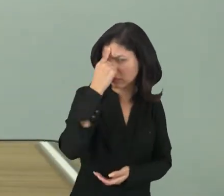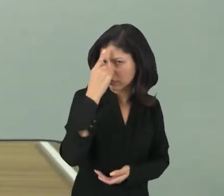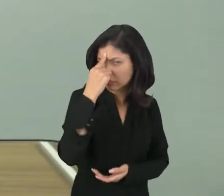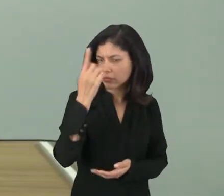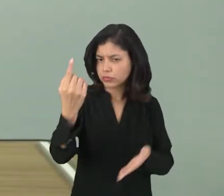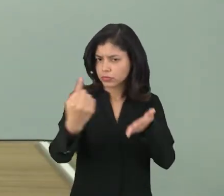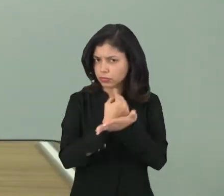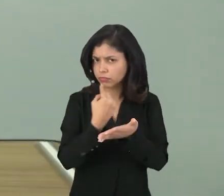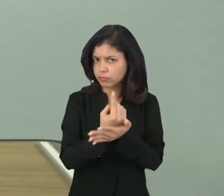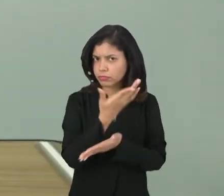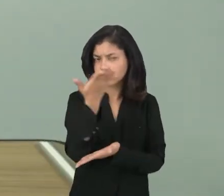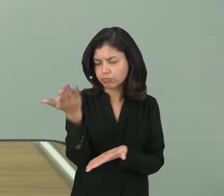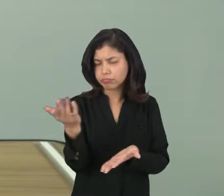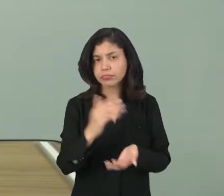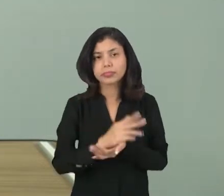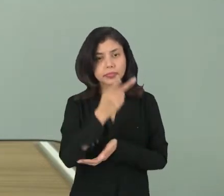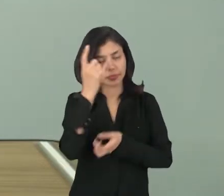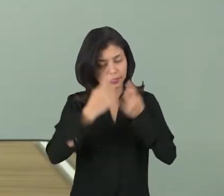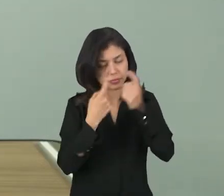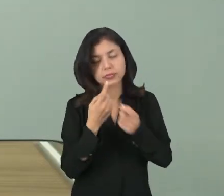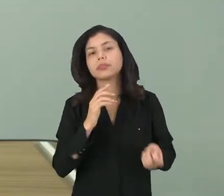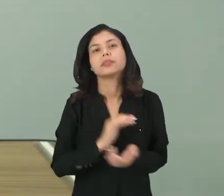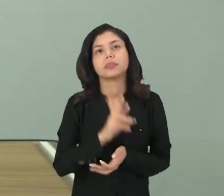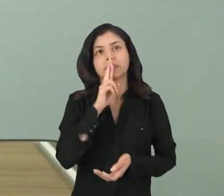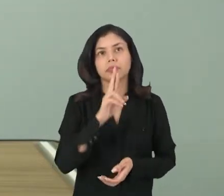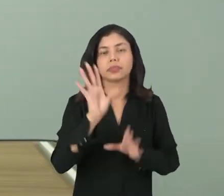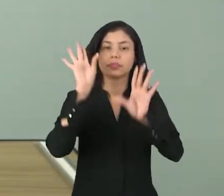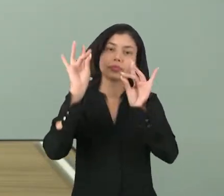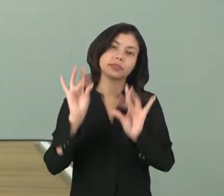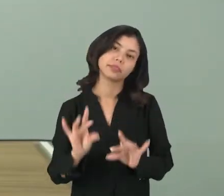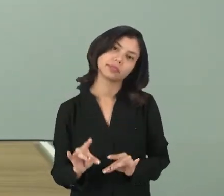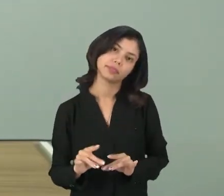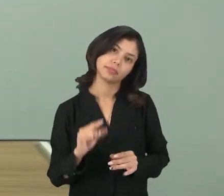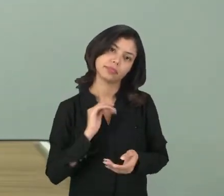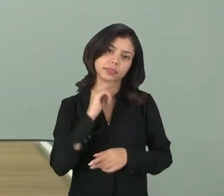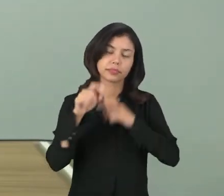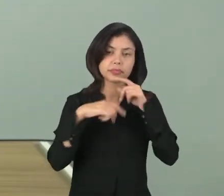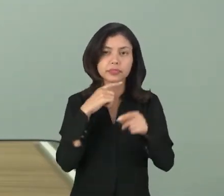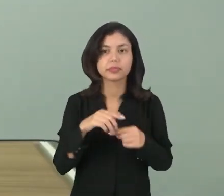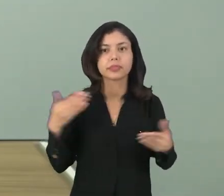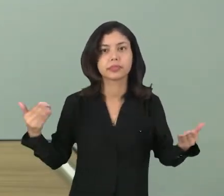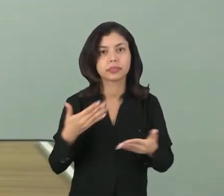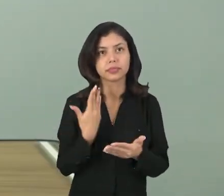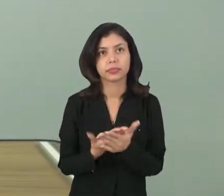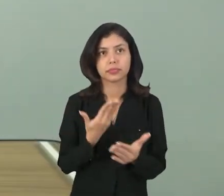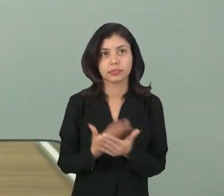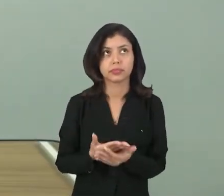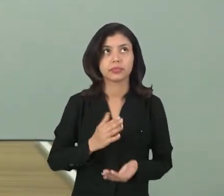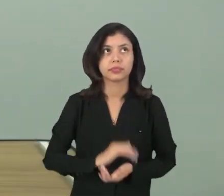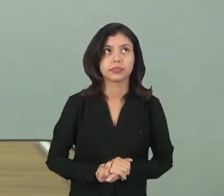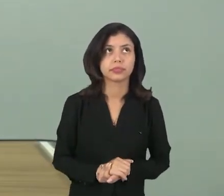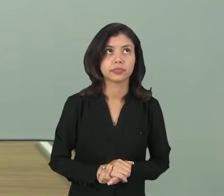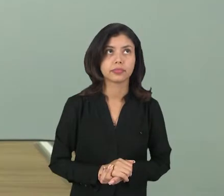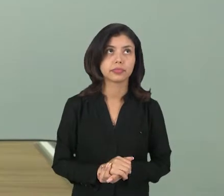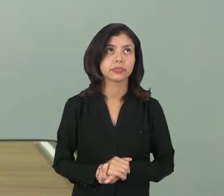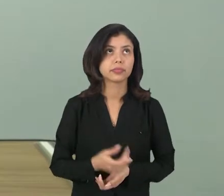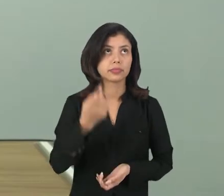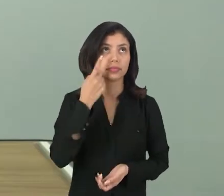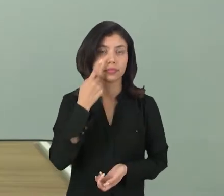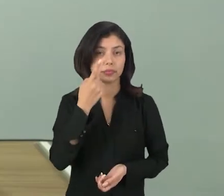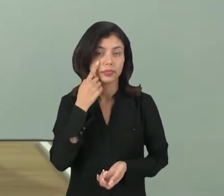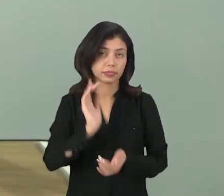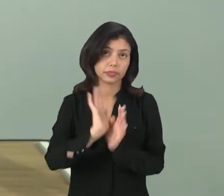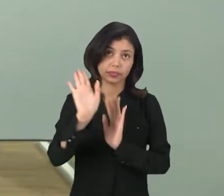se perguntar isso? Não se preocupe, nós vamos responder cada uma dessas dúvidas na aula de hoje. Então vamos voltar e vamos ver